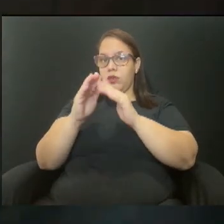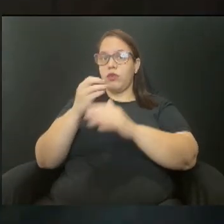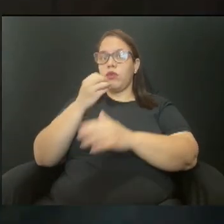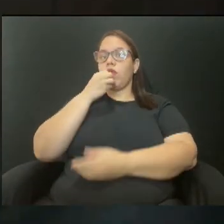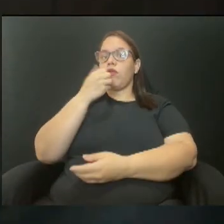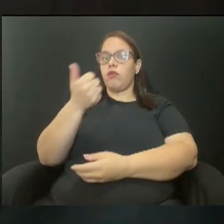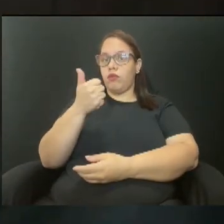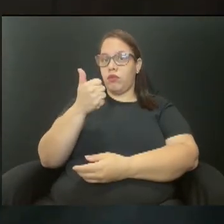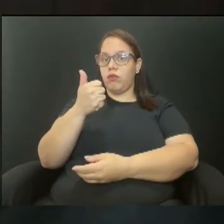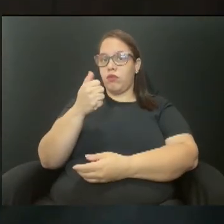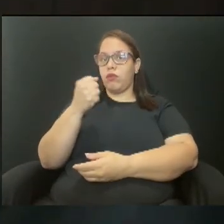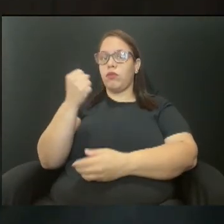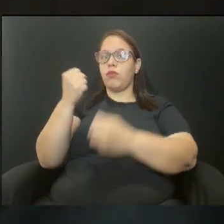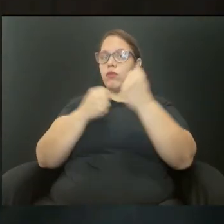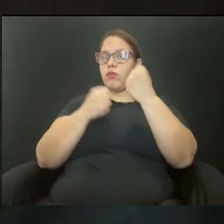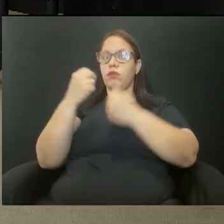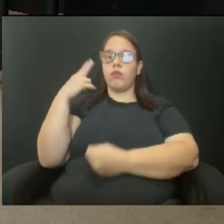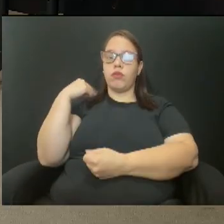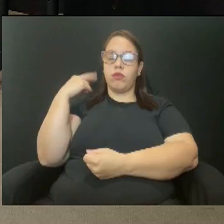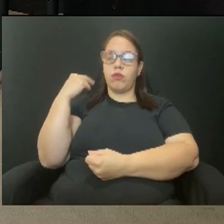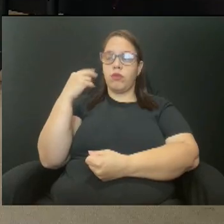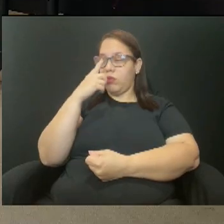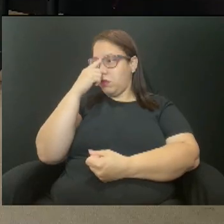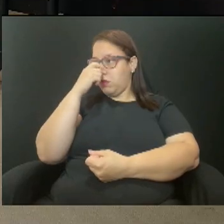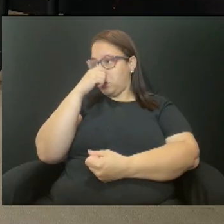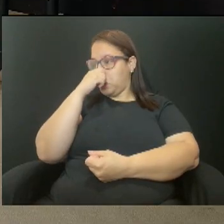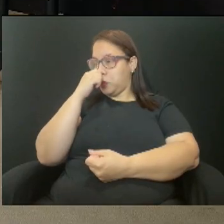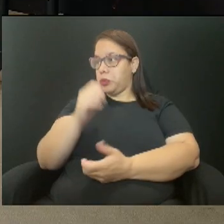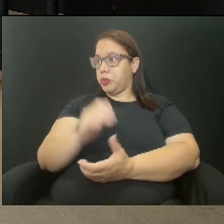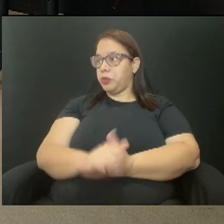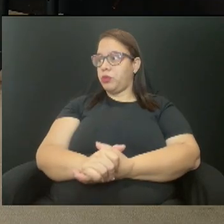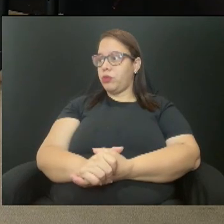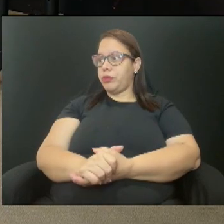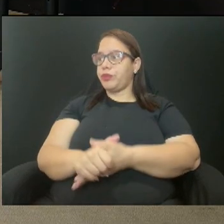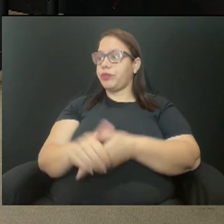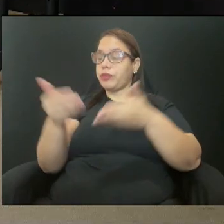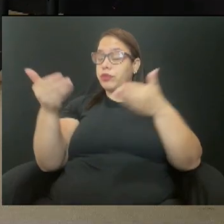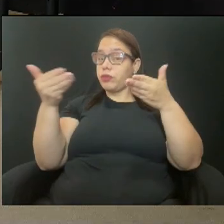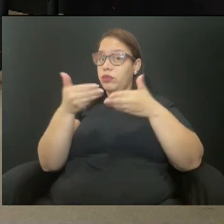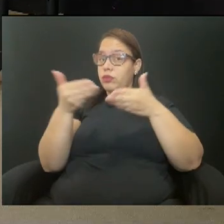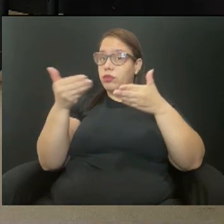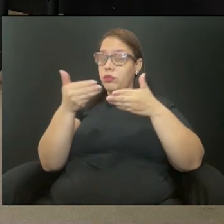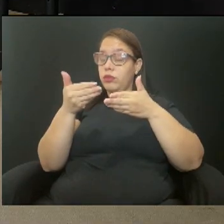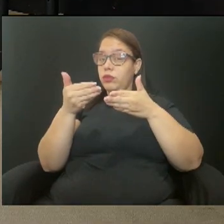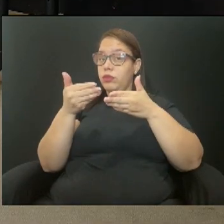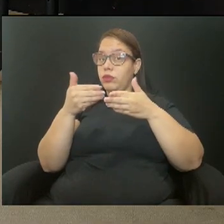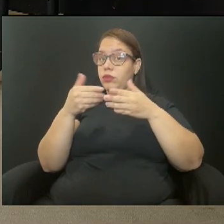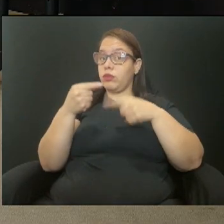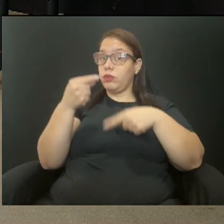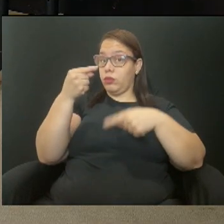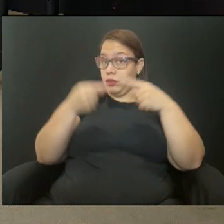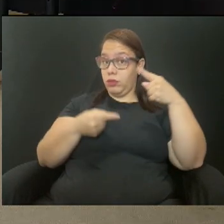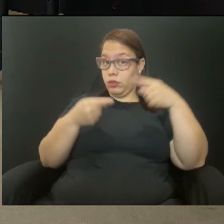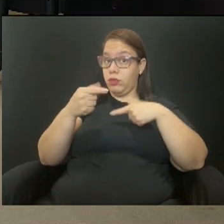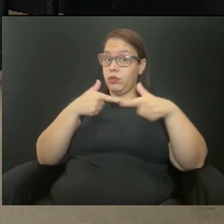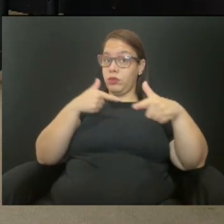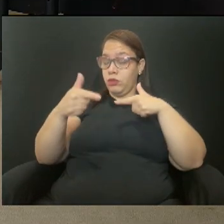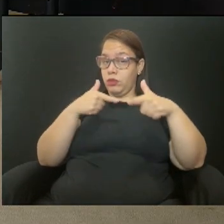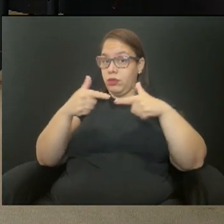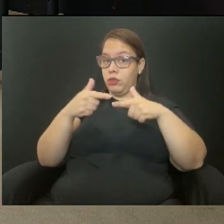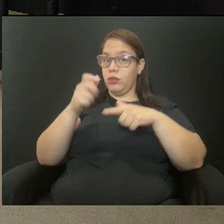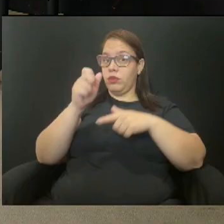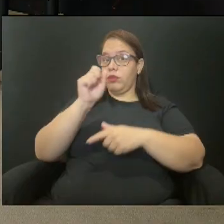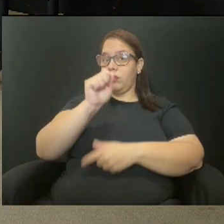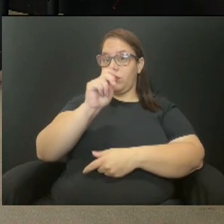de aplicativo. Uhum. E aí, hoje, até em função da política de trabalho da plataforma, que acaba ficando